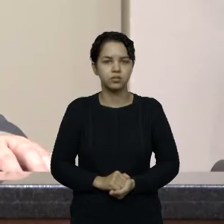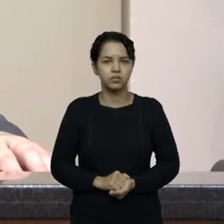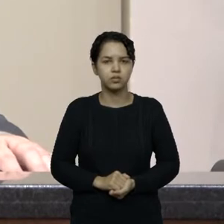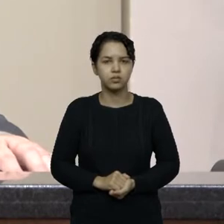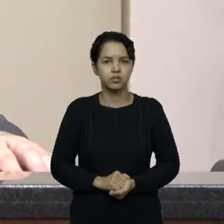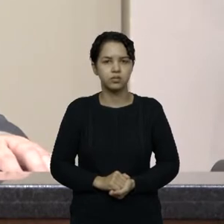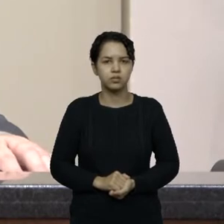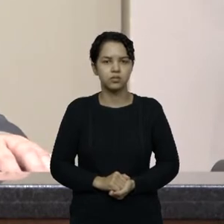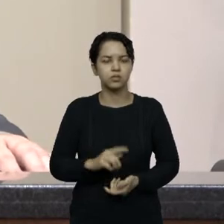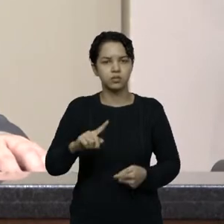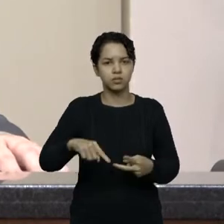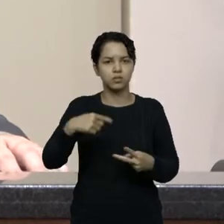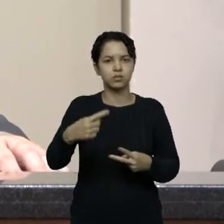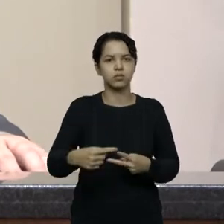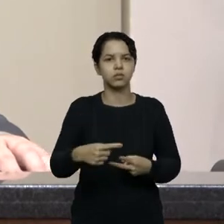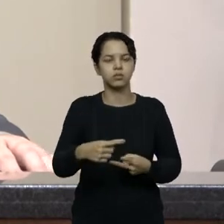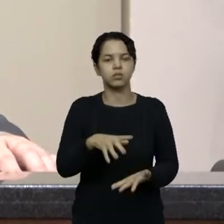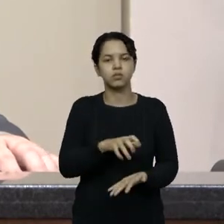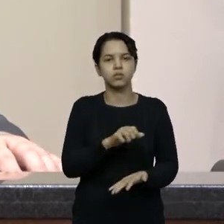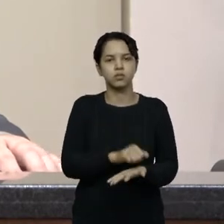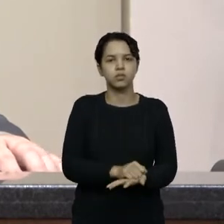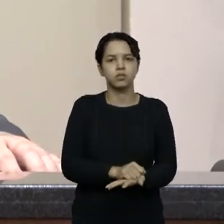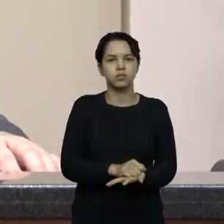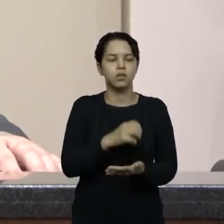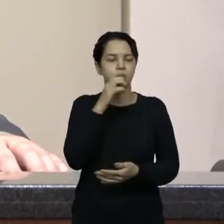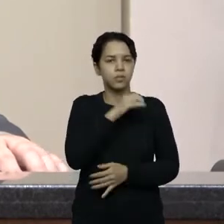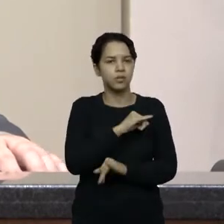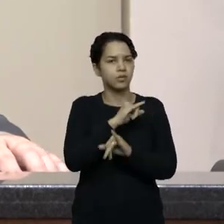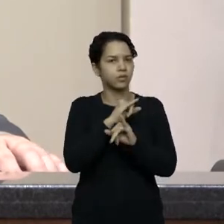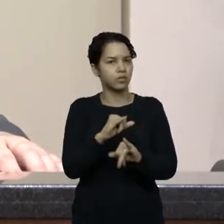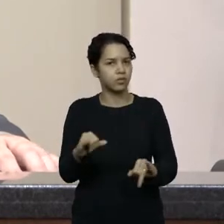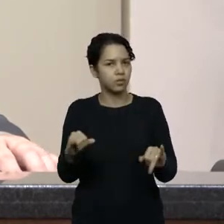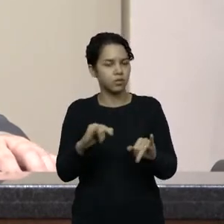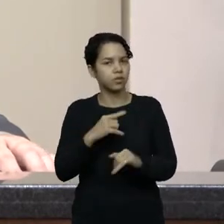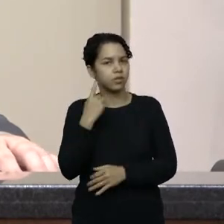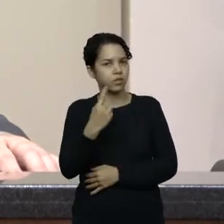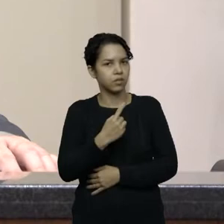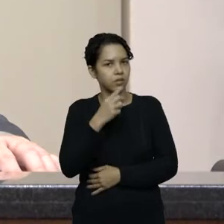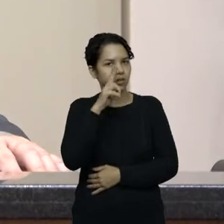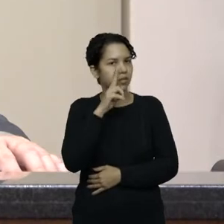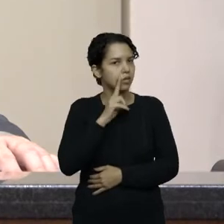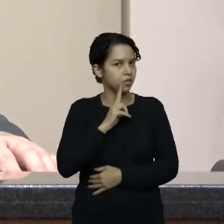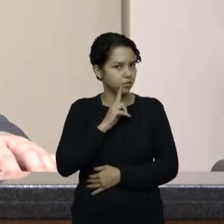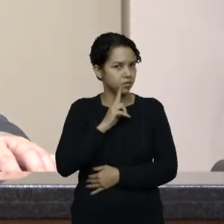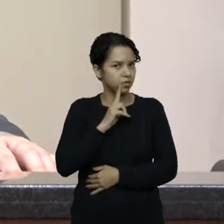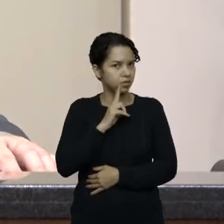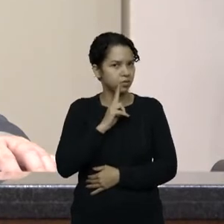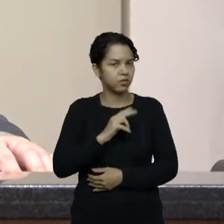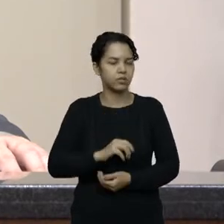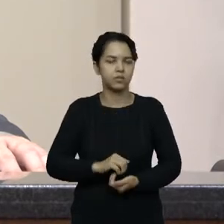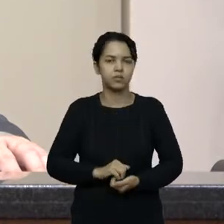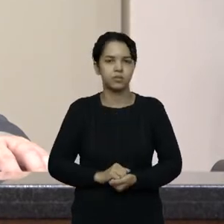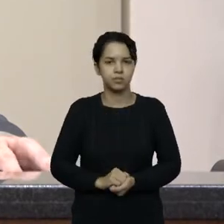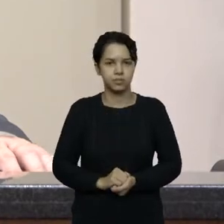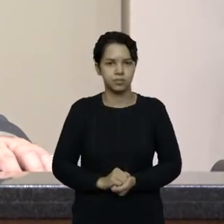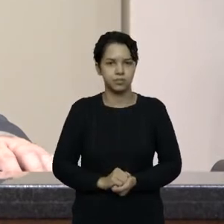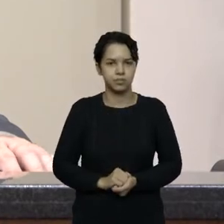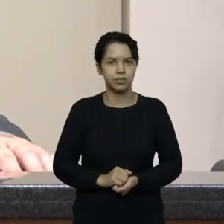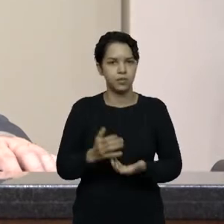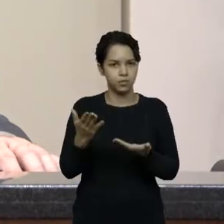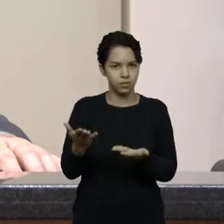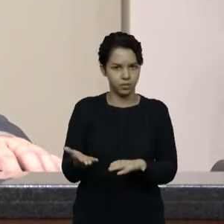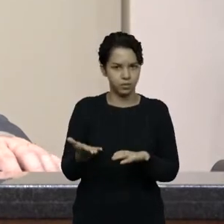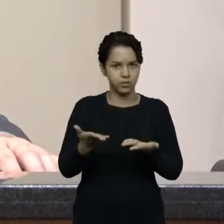o próximo a deputado inscrito nas Breves comunicações deputada Ivana eu posso silêncio